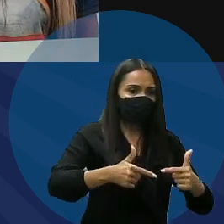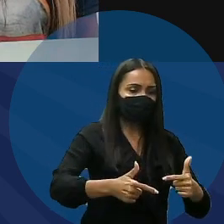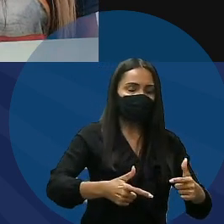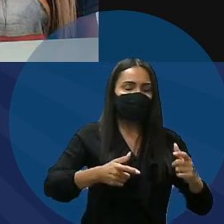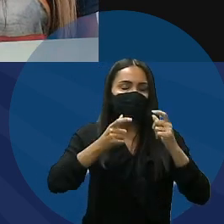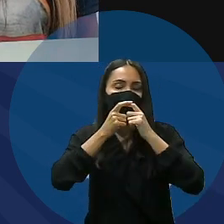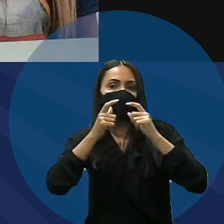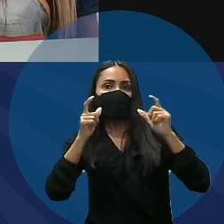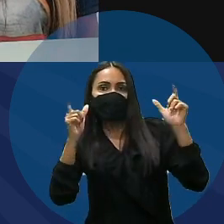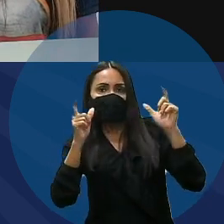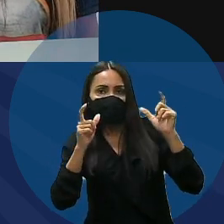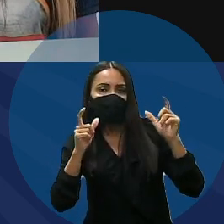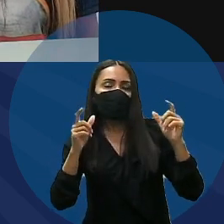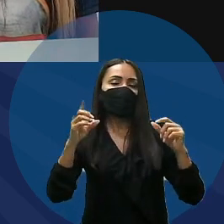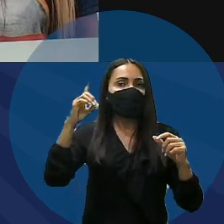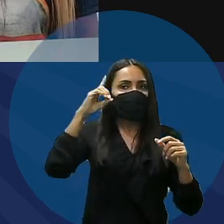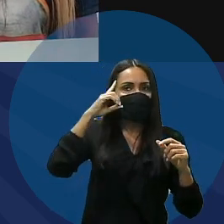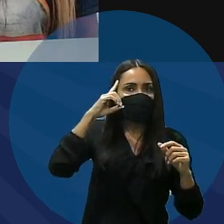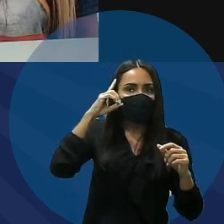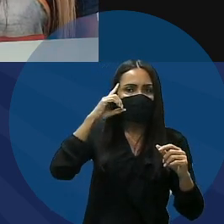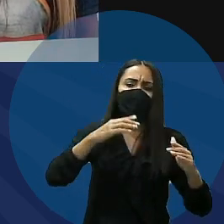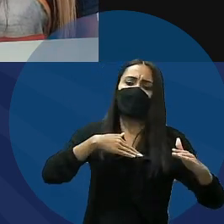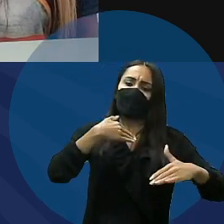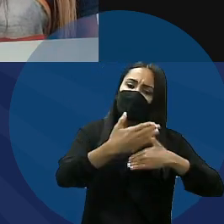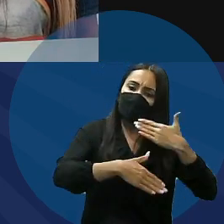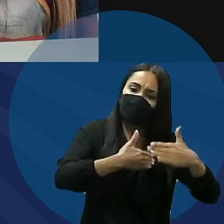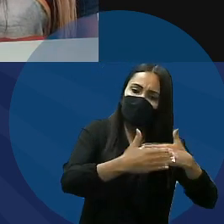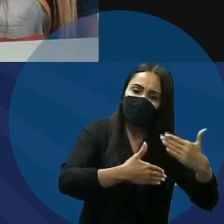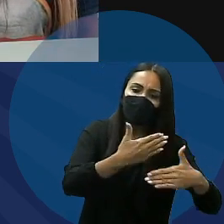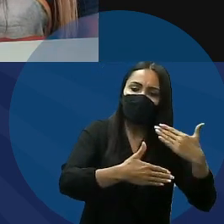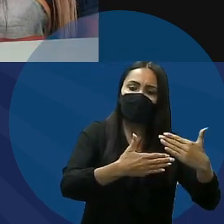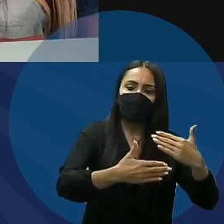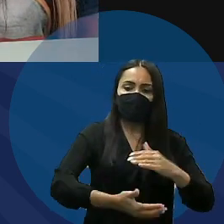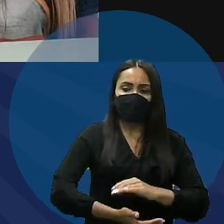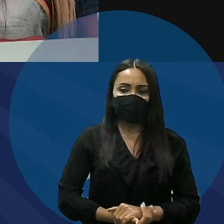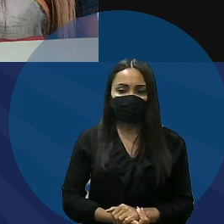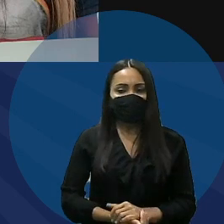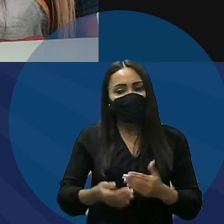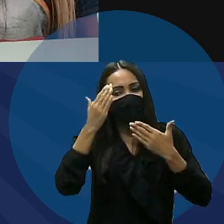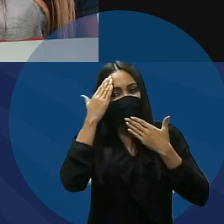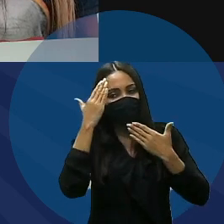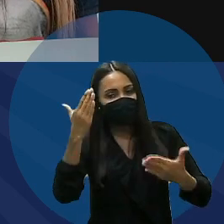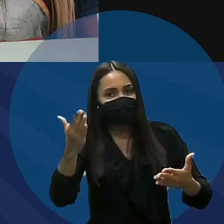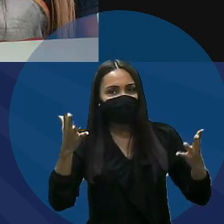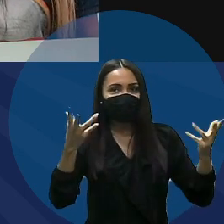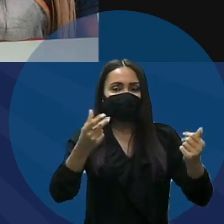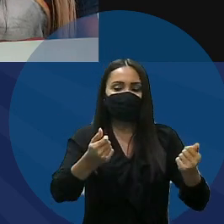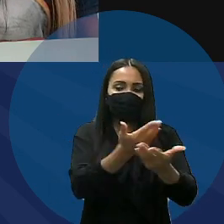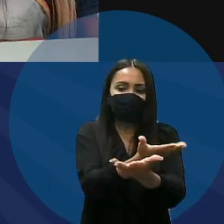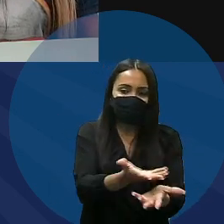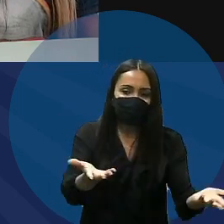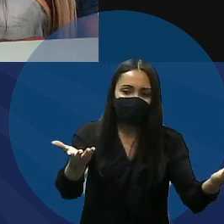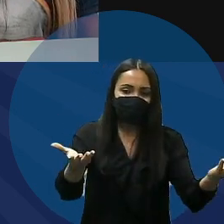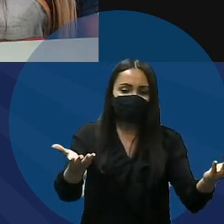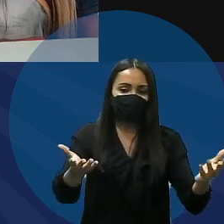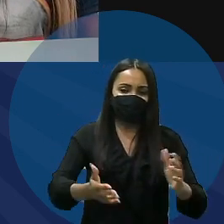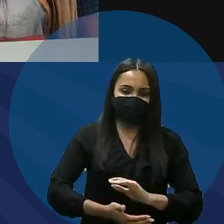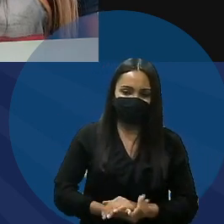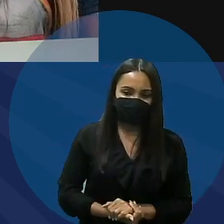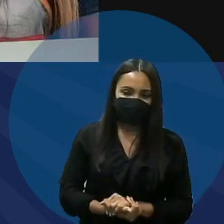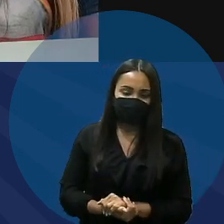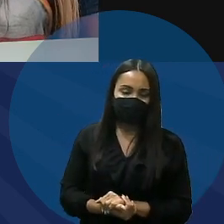vontade e botar força no negócio, que a coisa funcione. Muito obrigado a todos vocês e até a próxima.